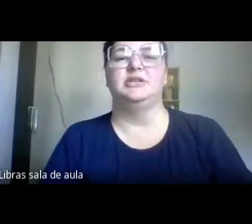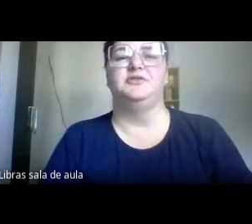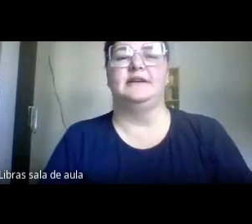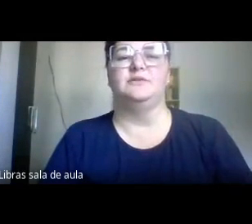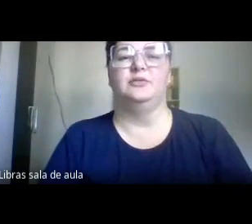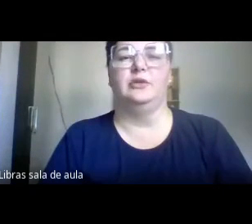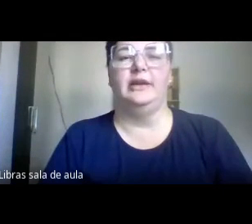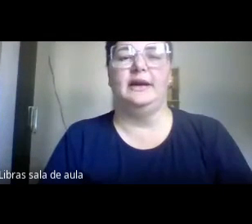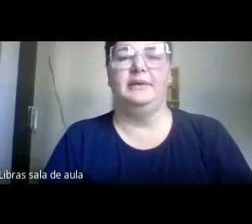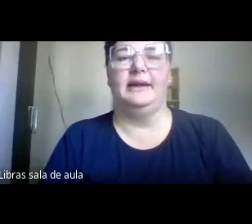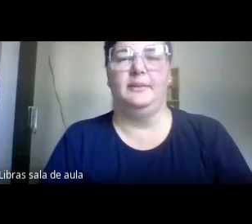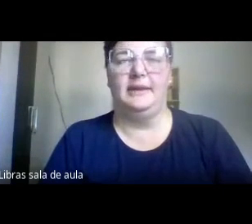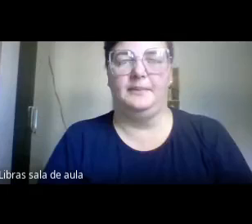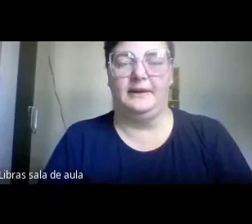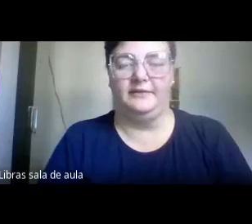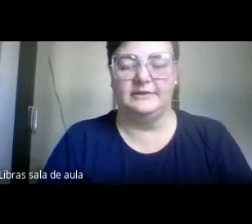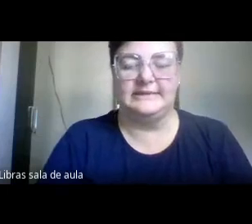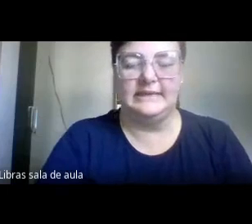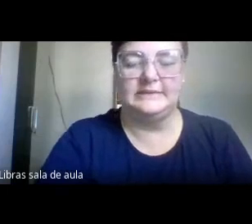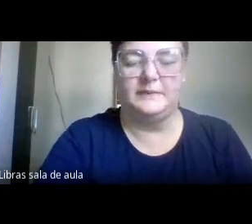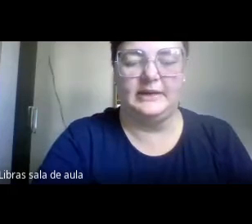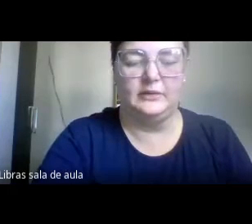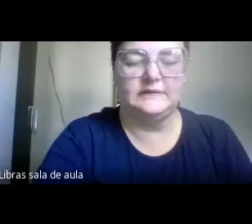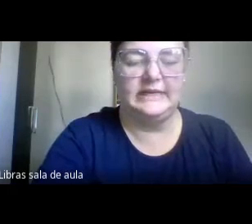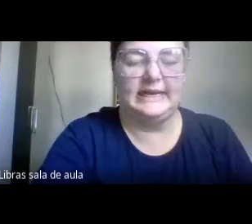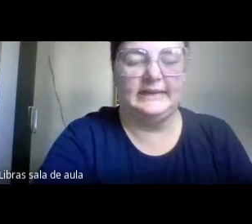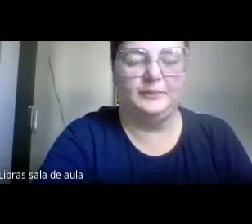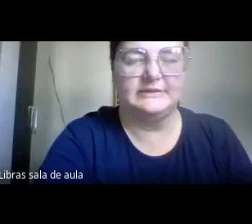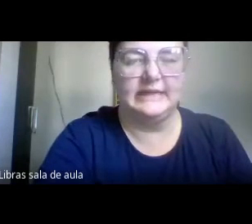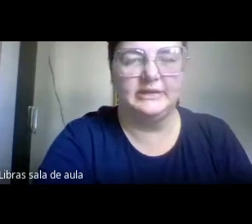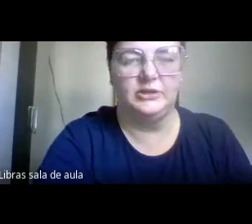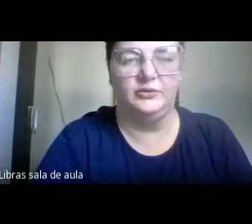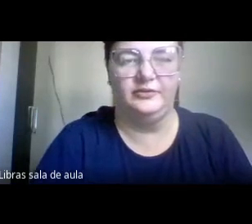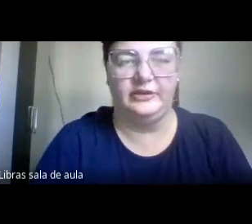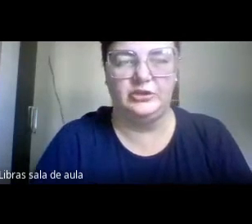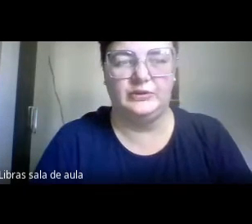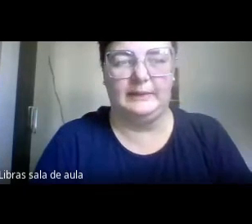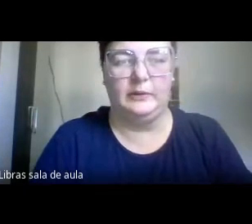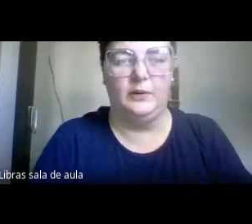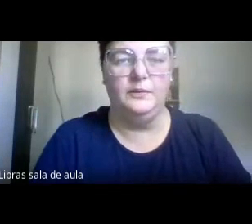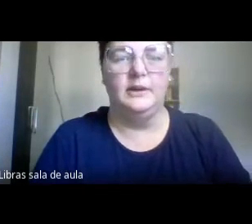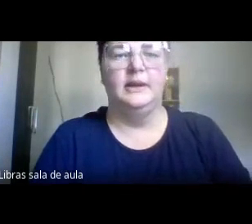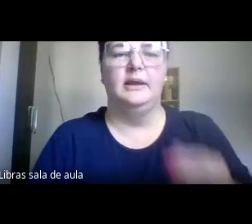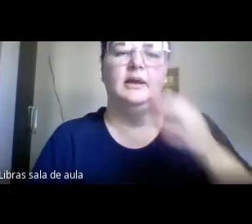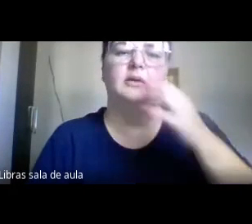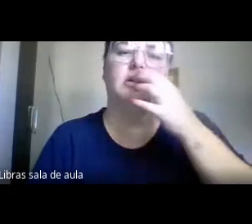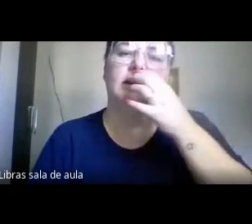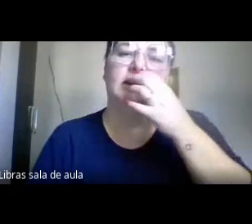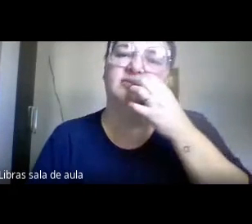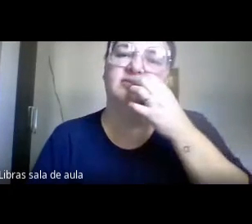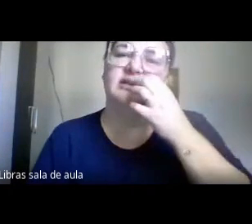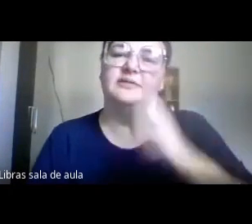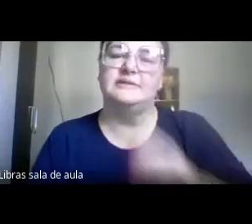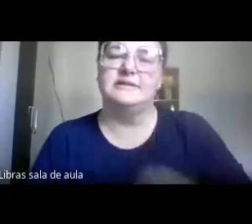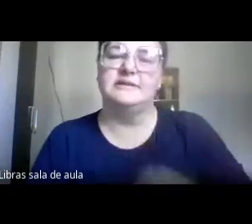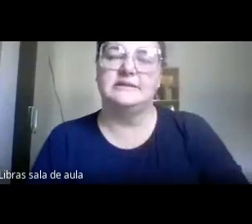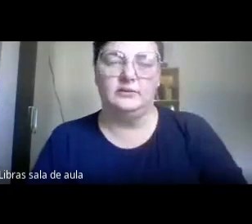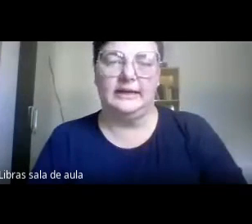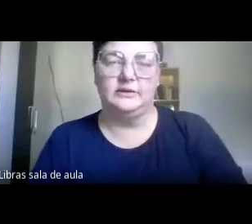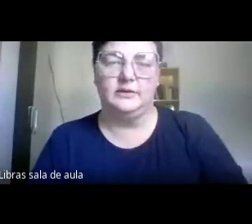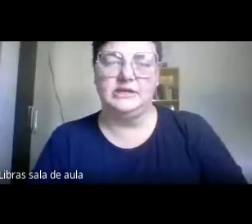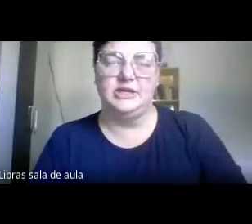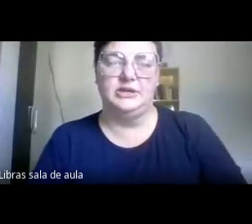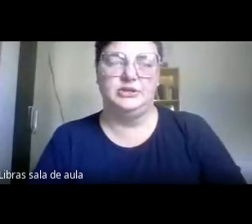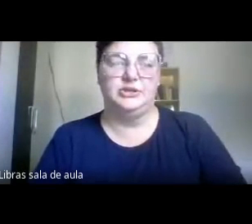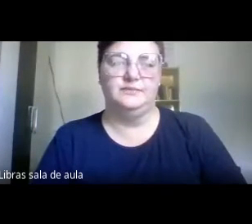Então tá, meninas, a gente faz o tutorial e encaminha para vocês para auxiliar na postagem do vídeo, tá bom? E qualquer dúvida, vocês